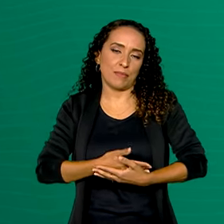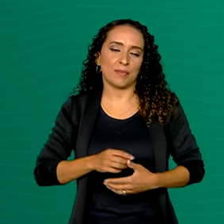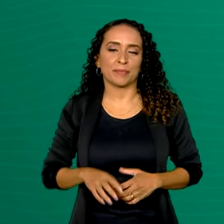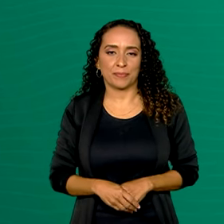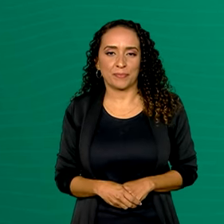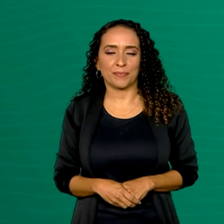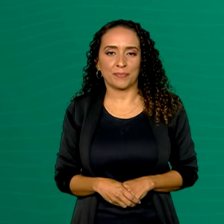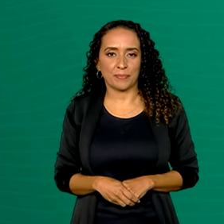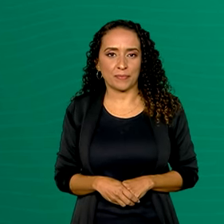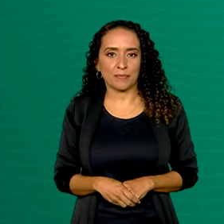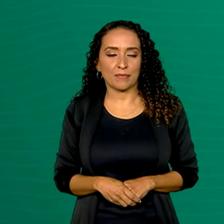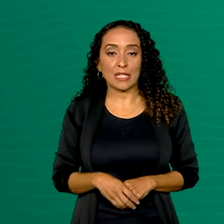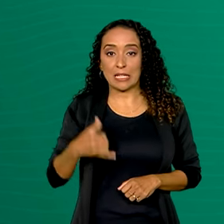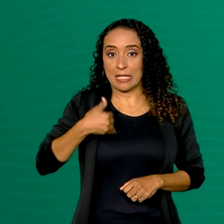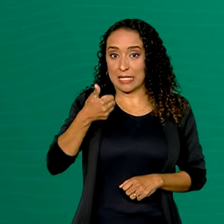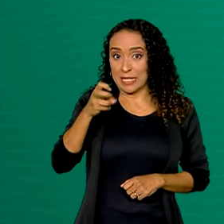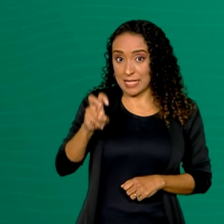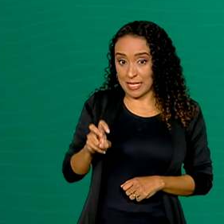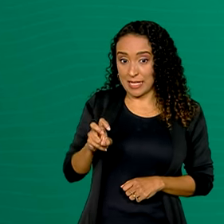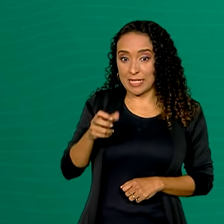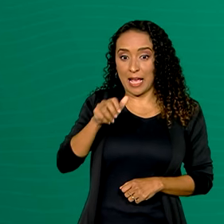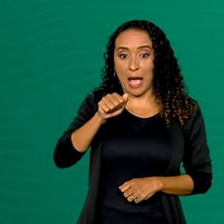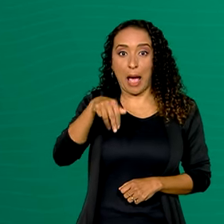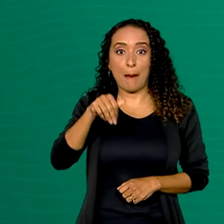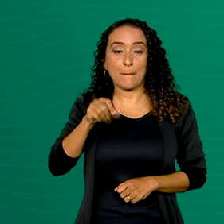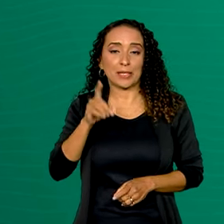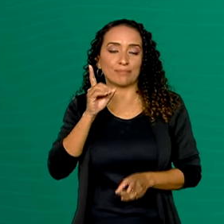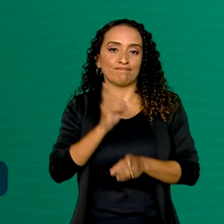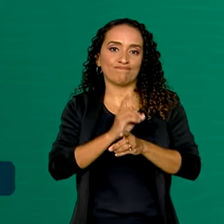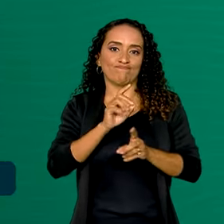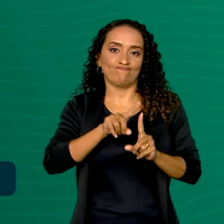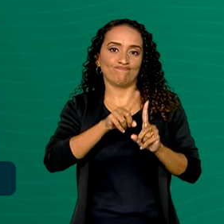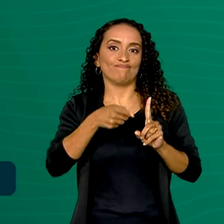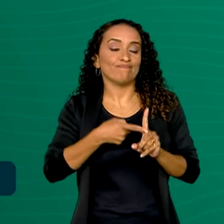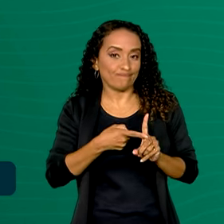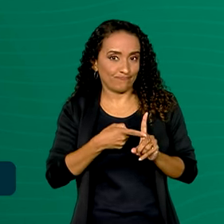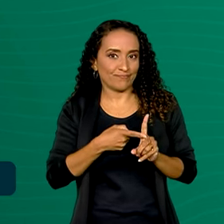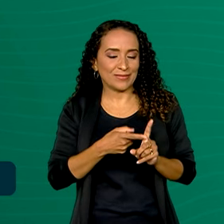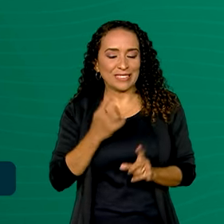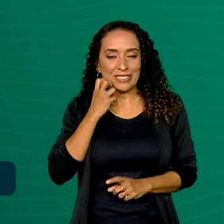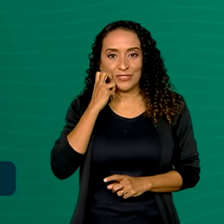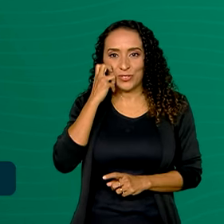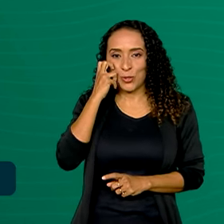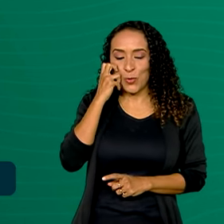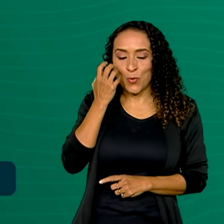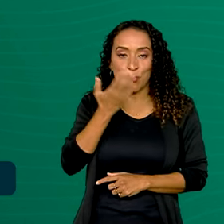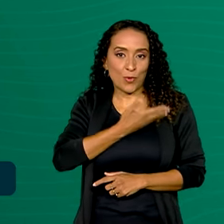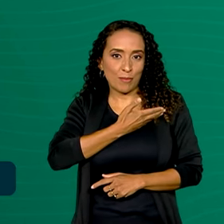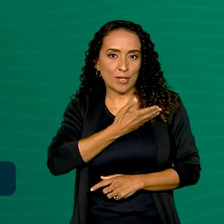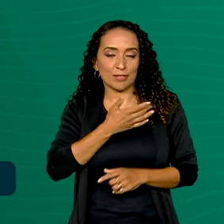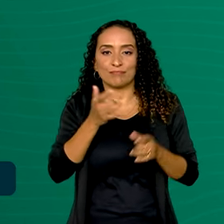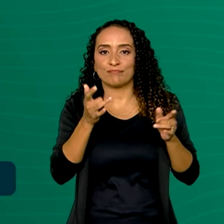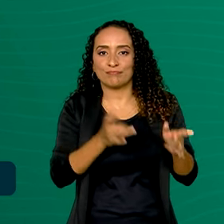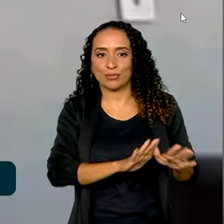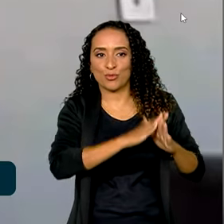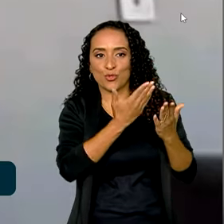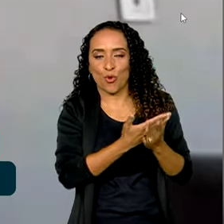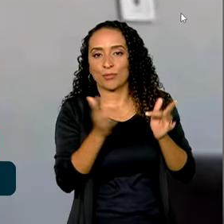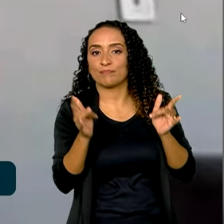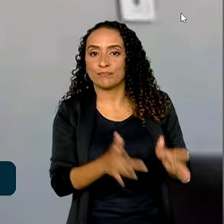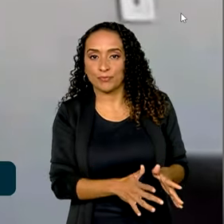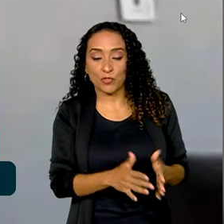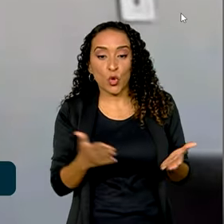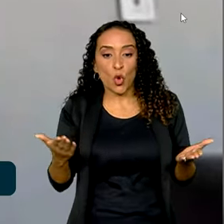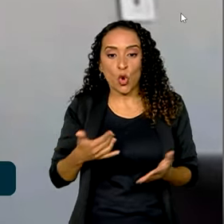recém-nascidos aos 15 anos Amanda descobriu que estava grávida com vergonha dos amigos abandonou a escola